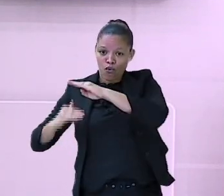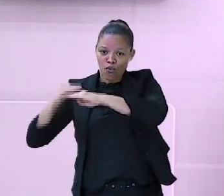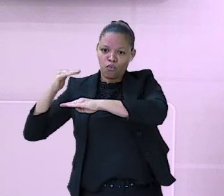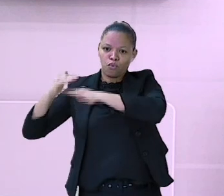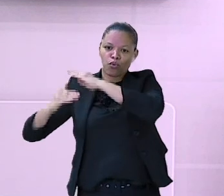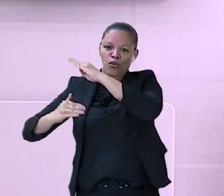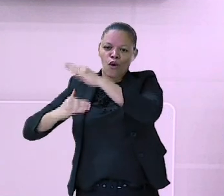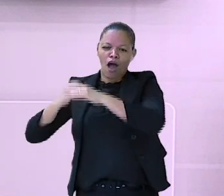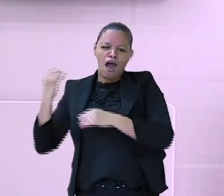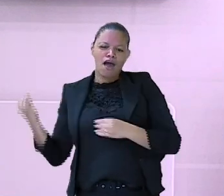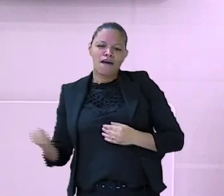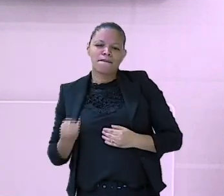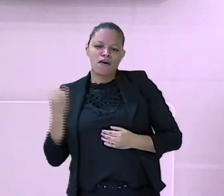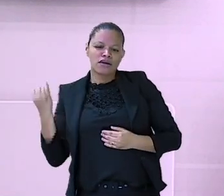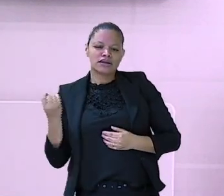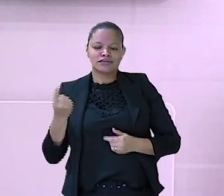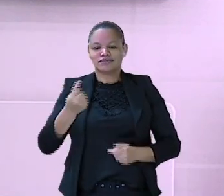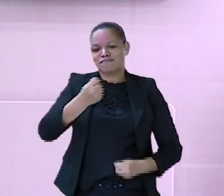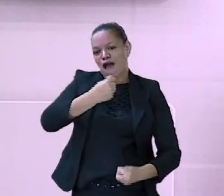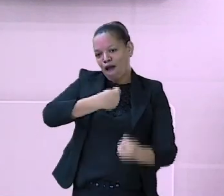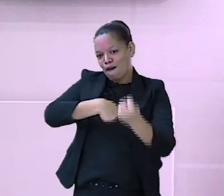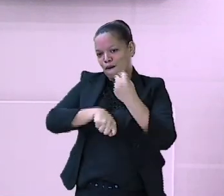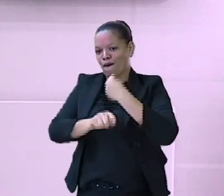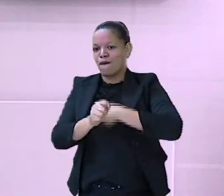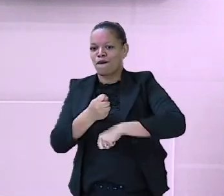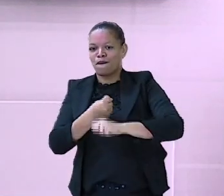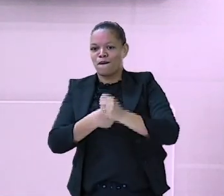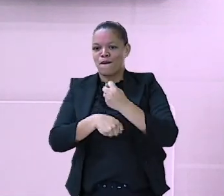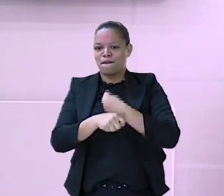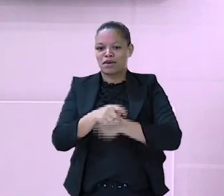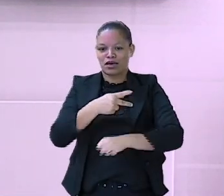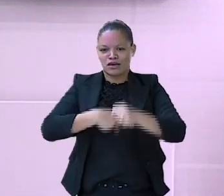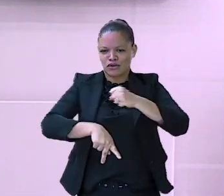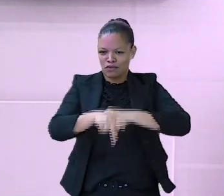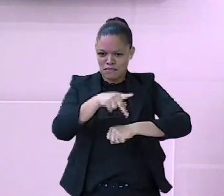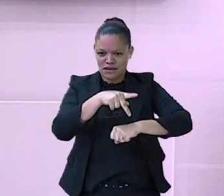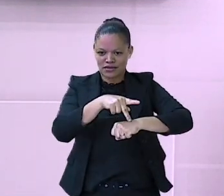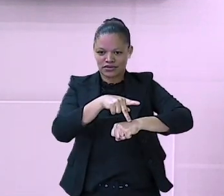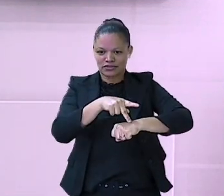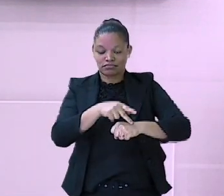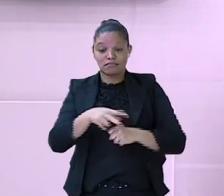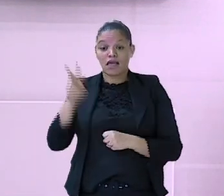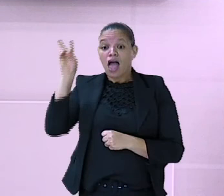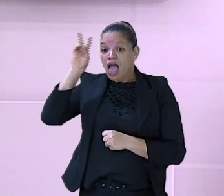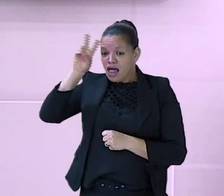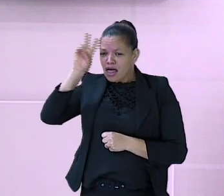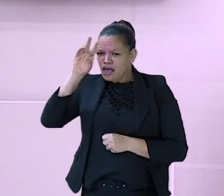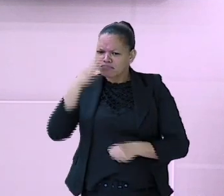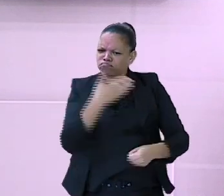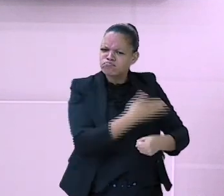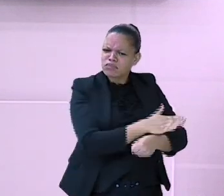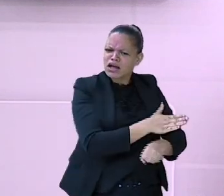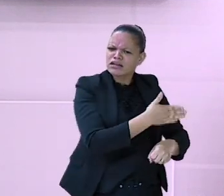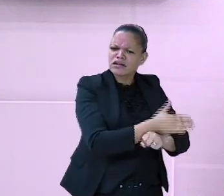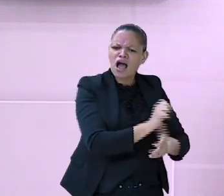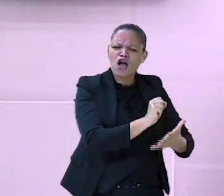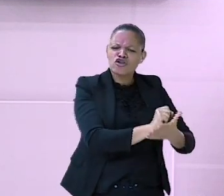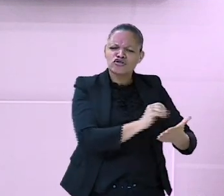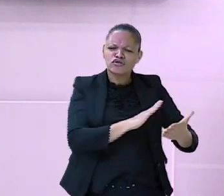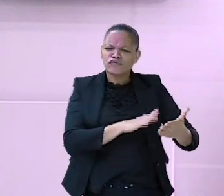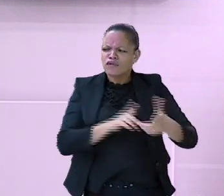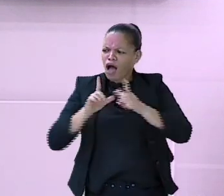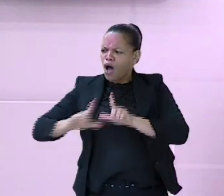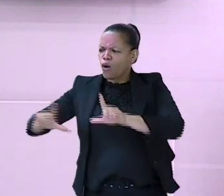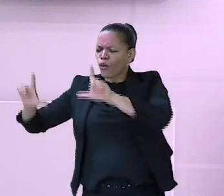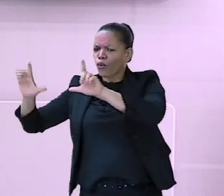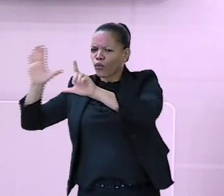econômica para o nosso país. E não se esqueçam, e para acessar nossas atividades na plataforma SMED GV, aponte a câmera do